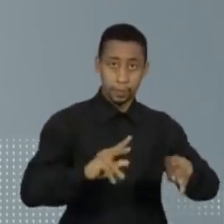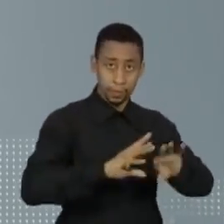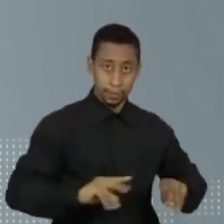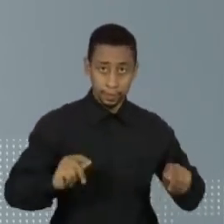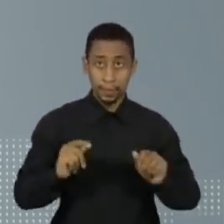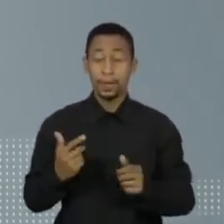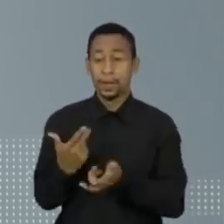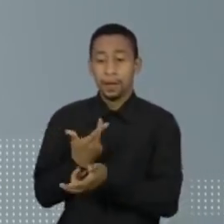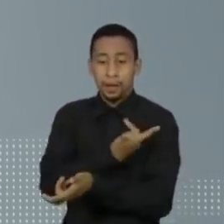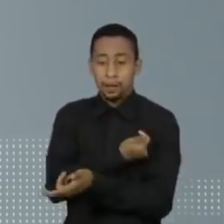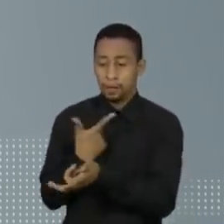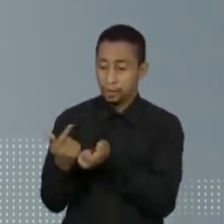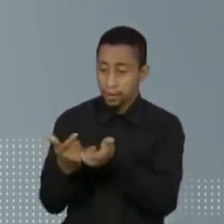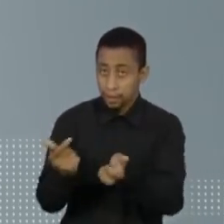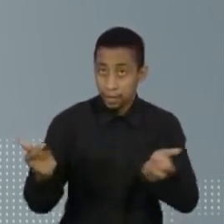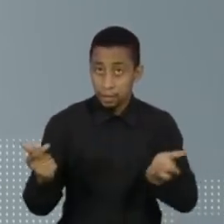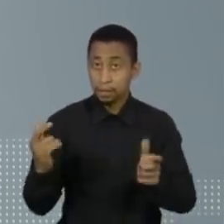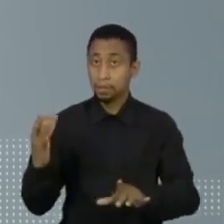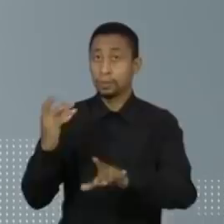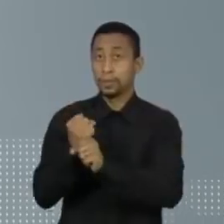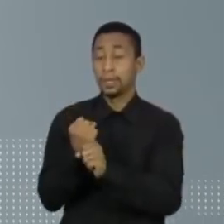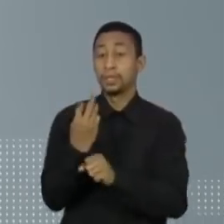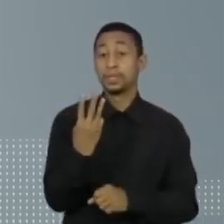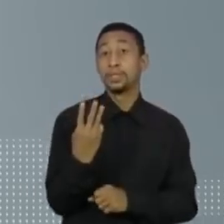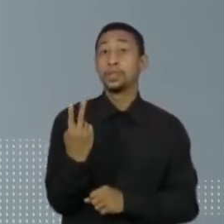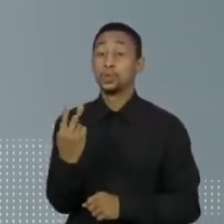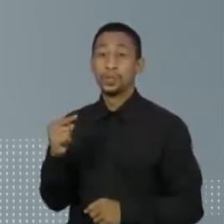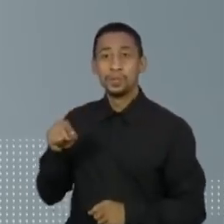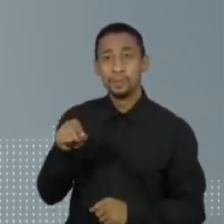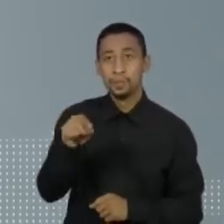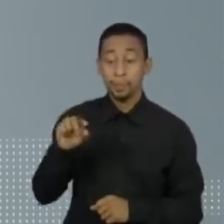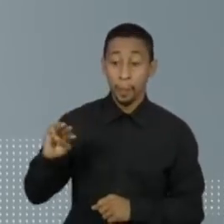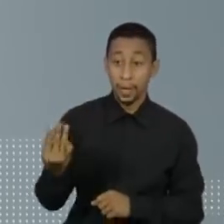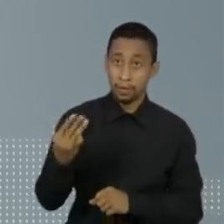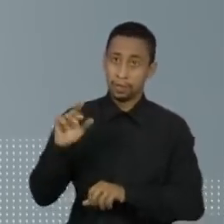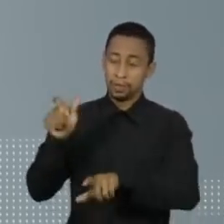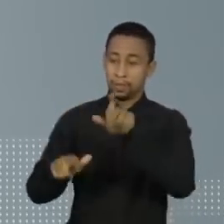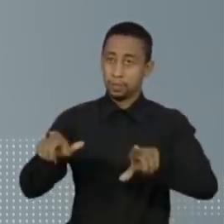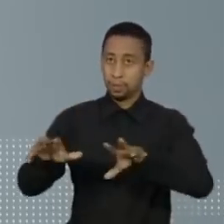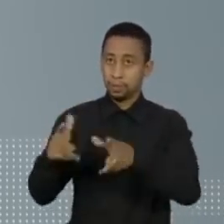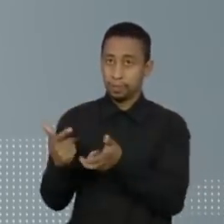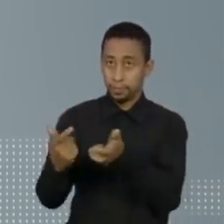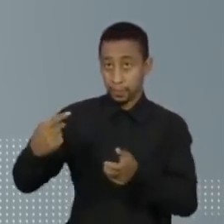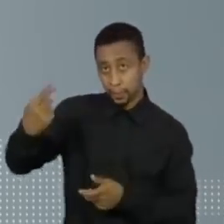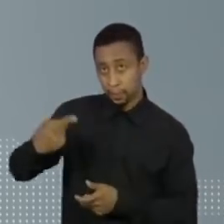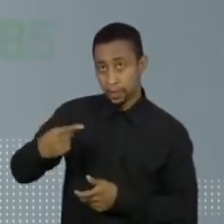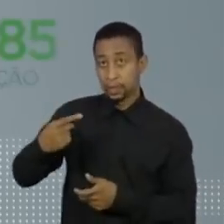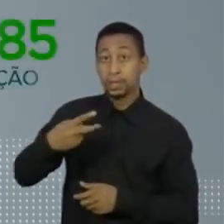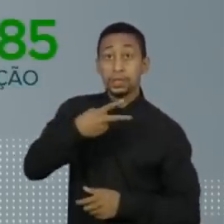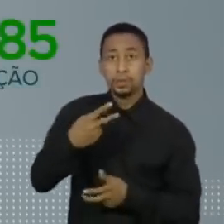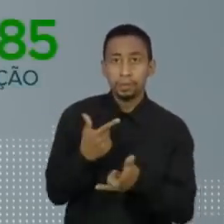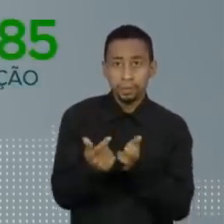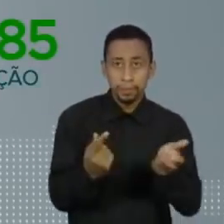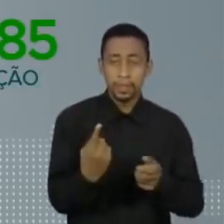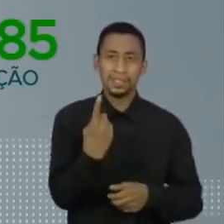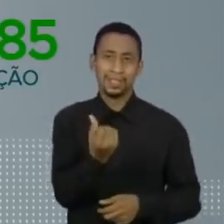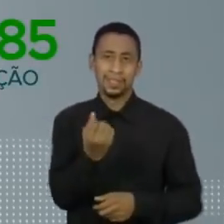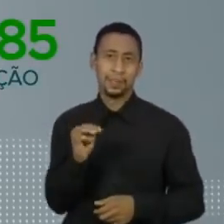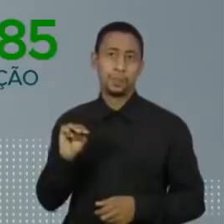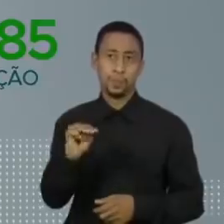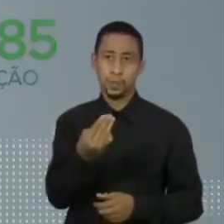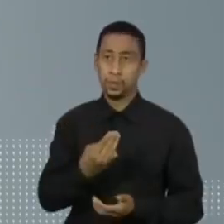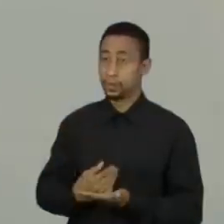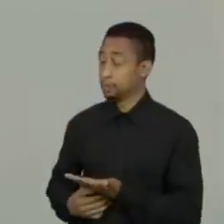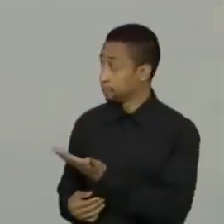a vacinação chegou a quase 32 milhões de pessoas com a primeira dose e perto de 16